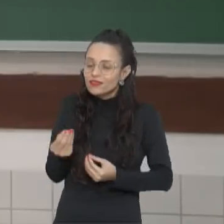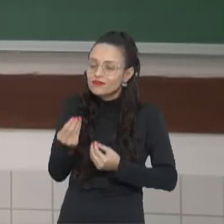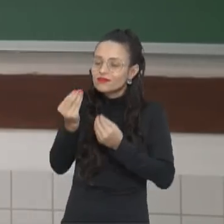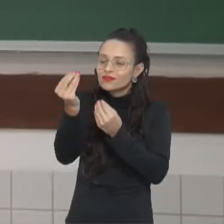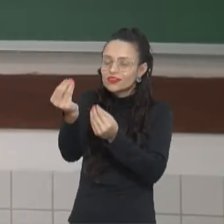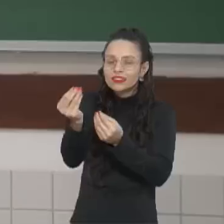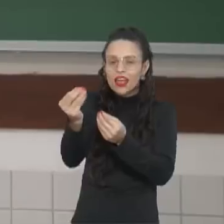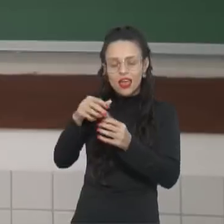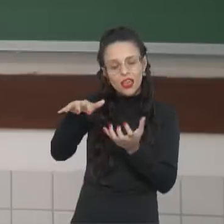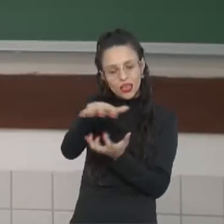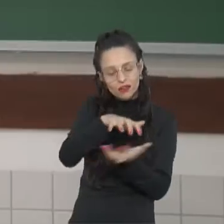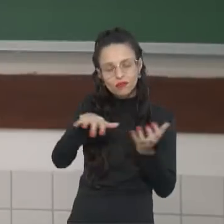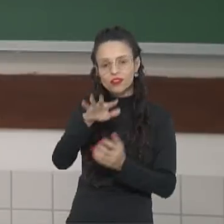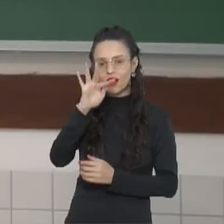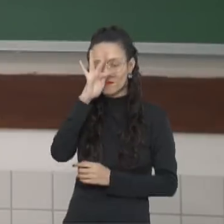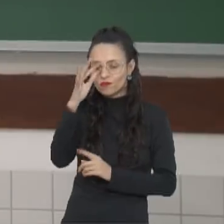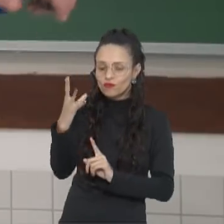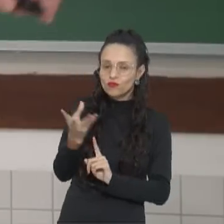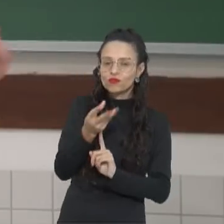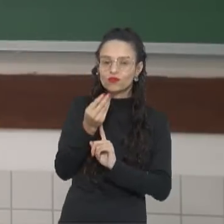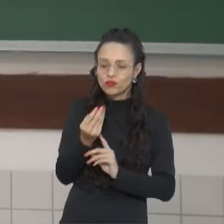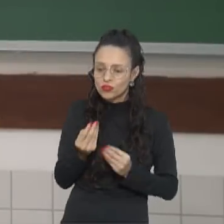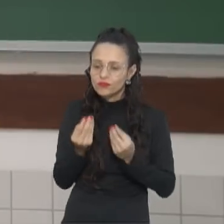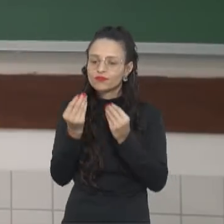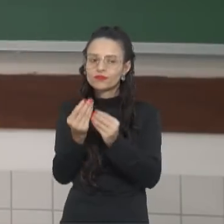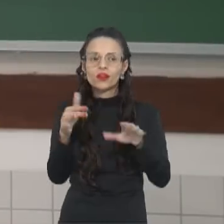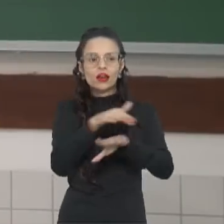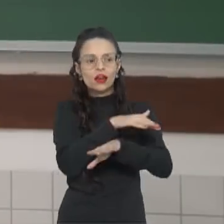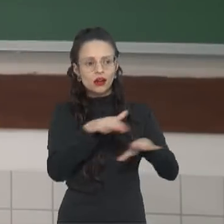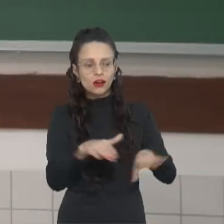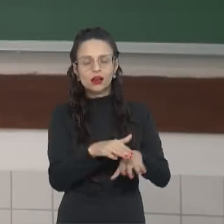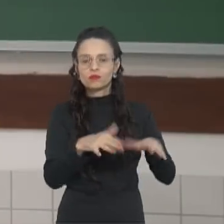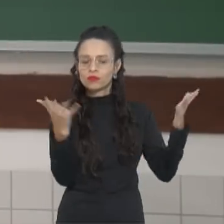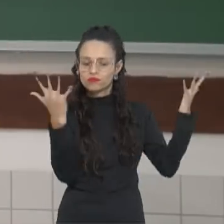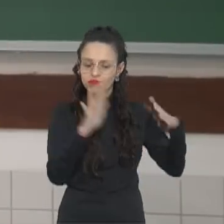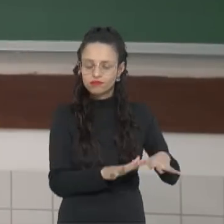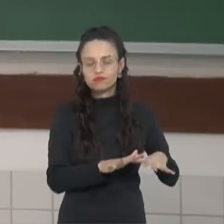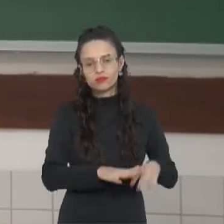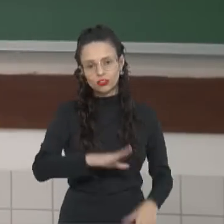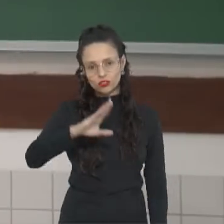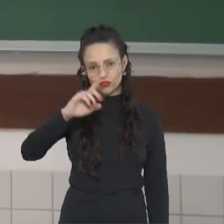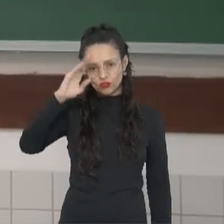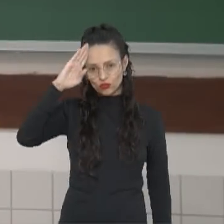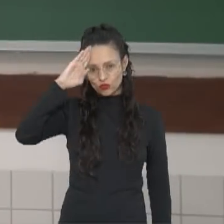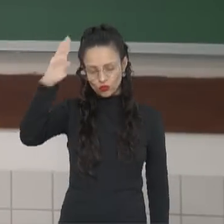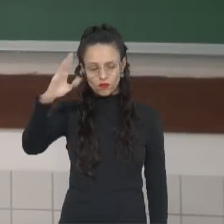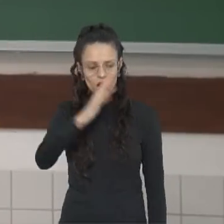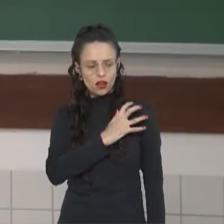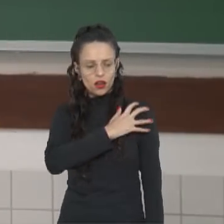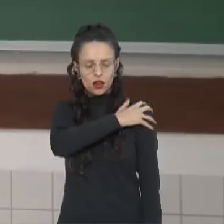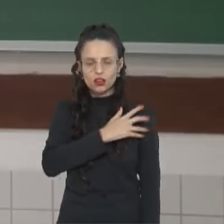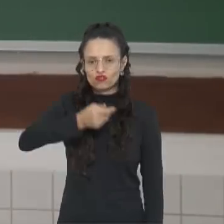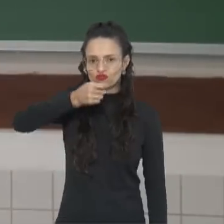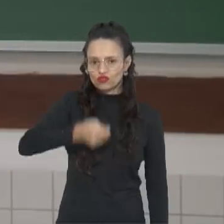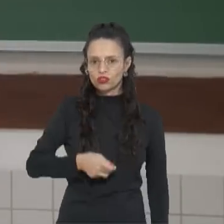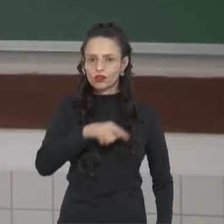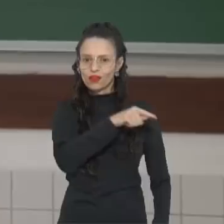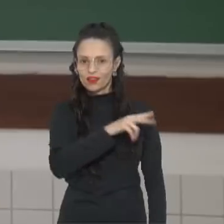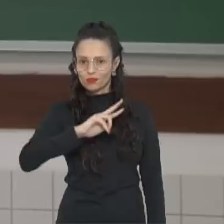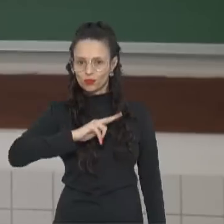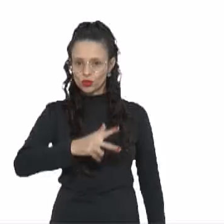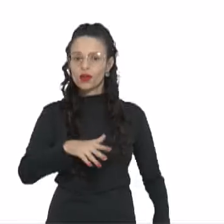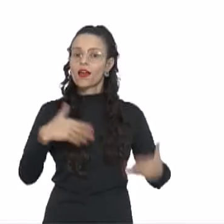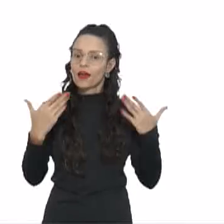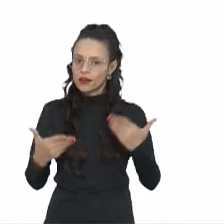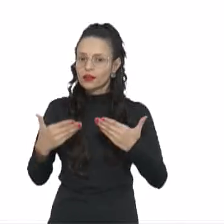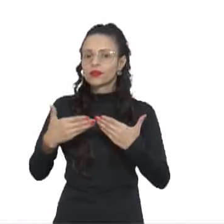dos Cravos, em abril de 74, acabou com o governo ditatorial em Portugal e aí sim, o